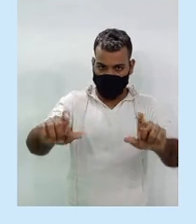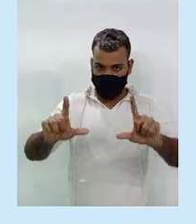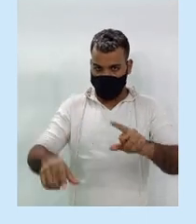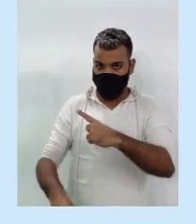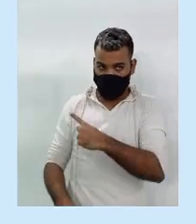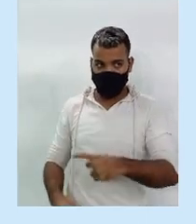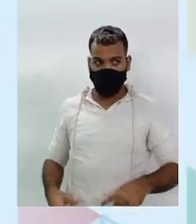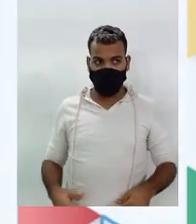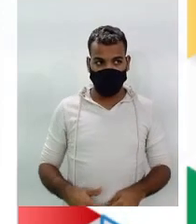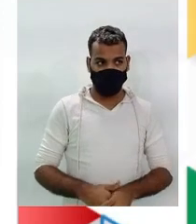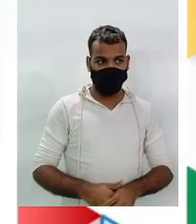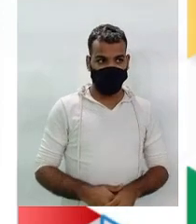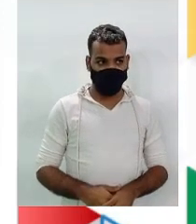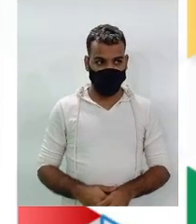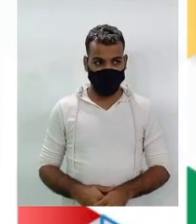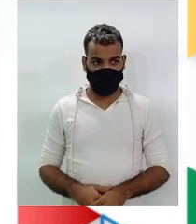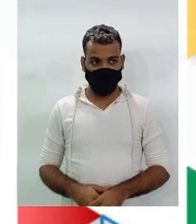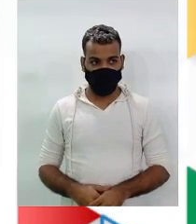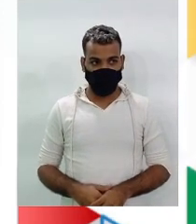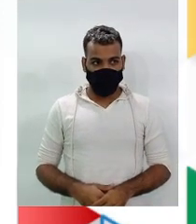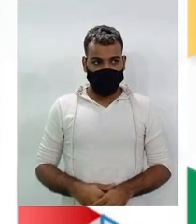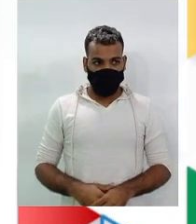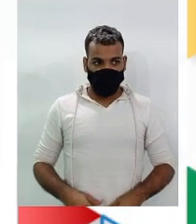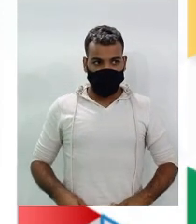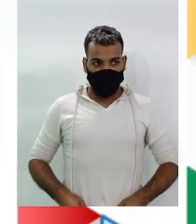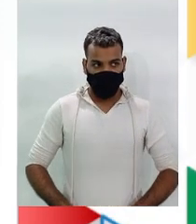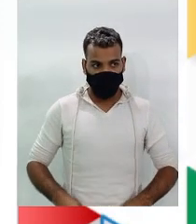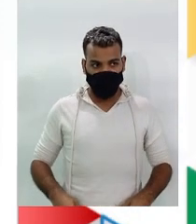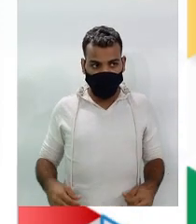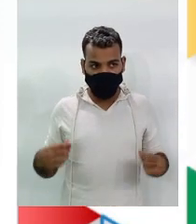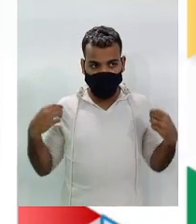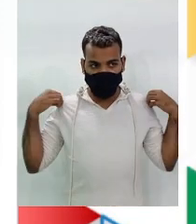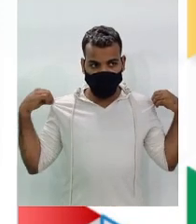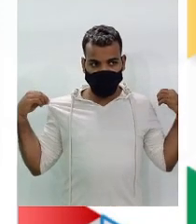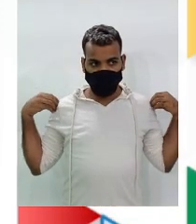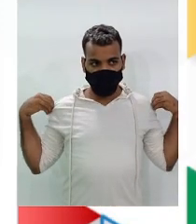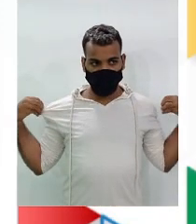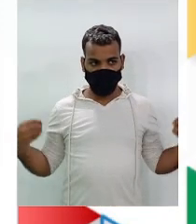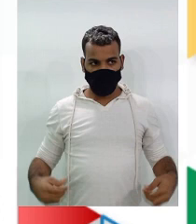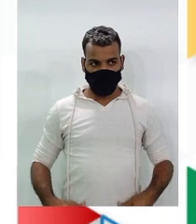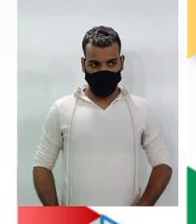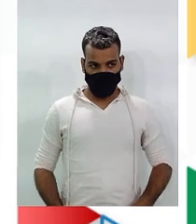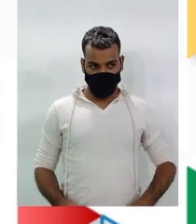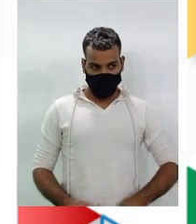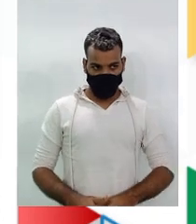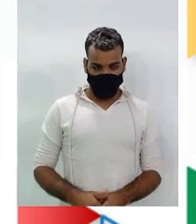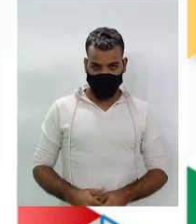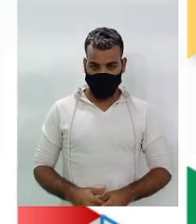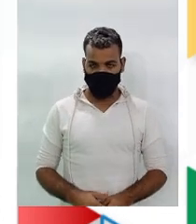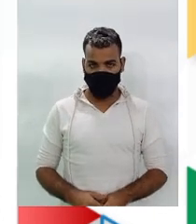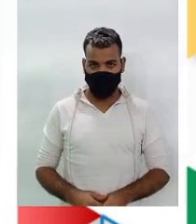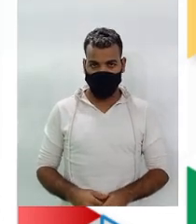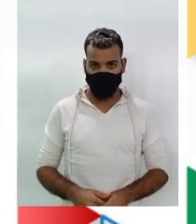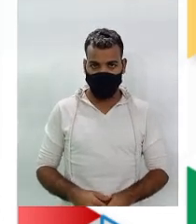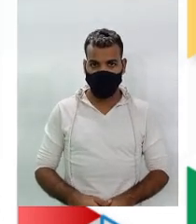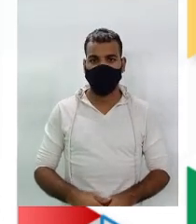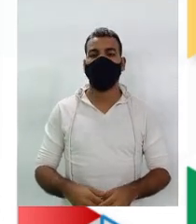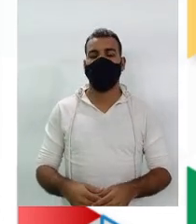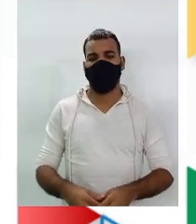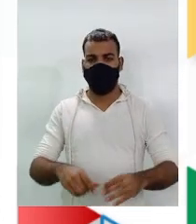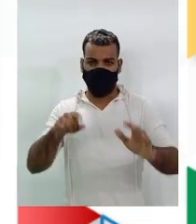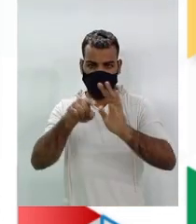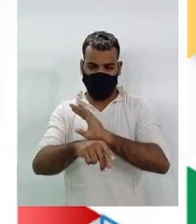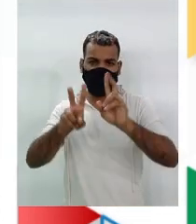tela, olhando para a tela, mais uma vez, por favor. Além de observar as perguntas que eu falei sobre um exemplo